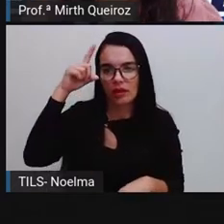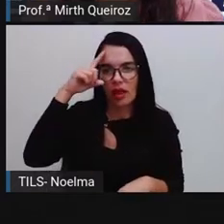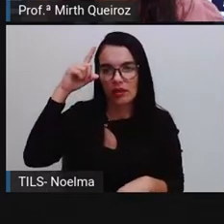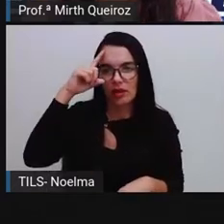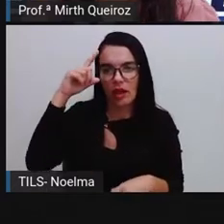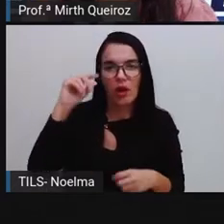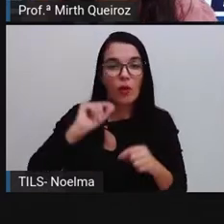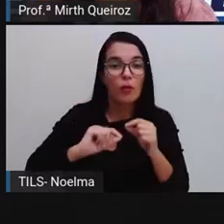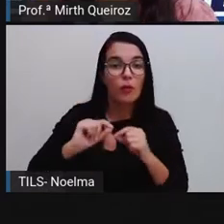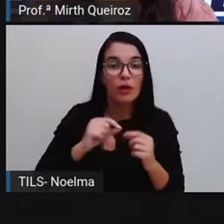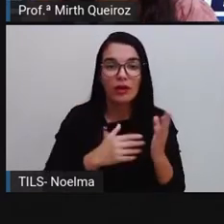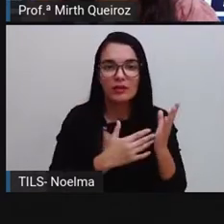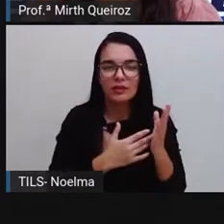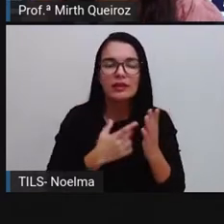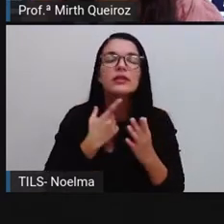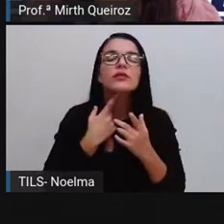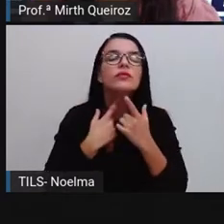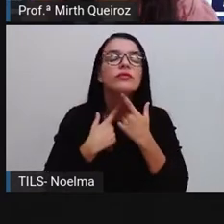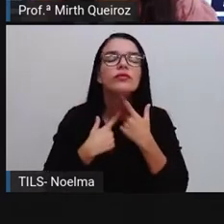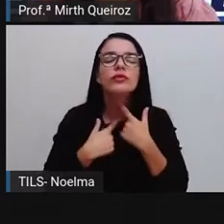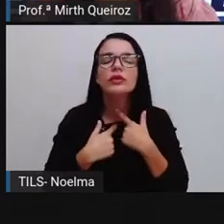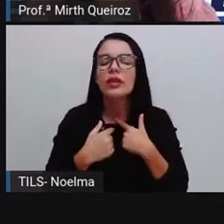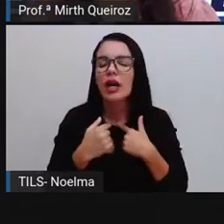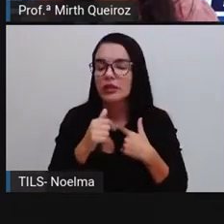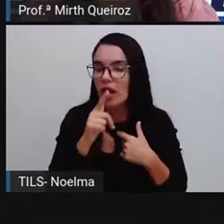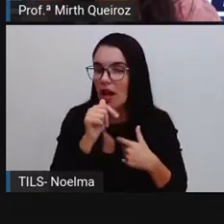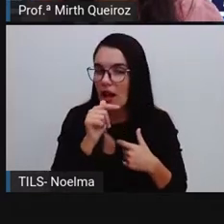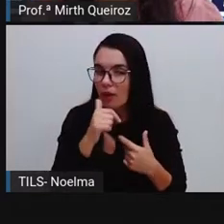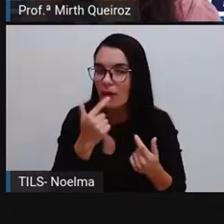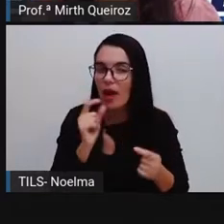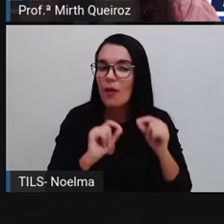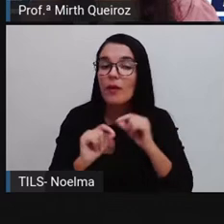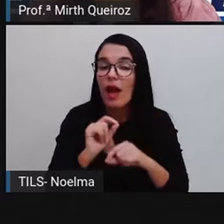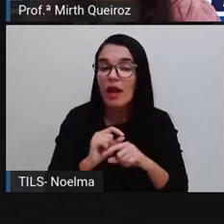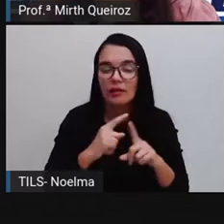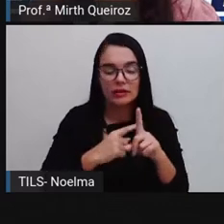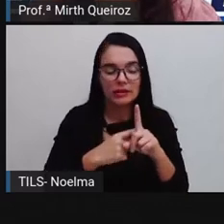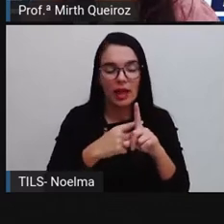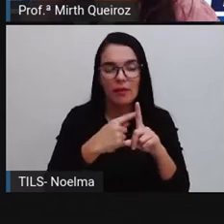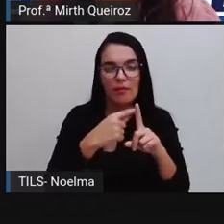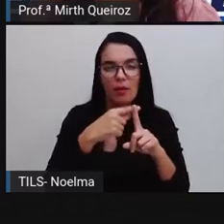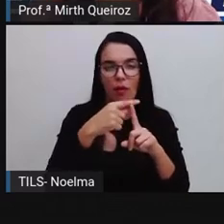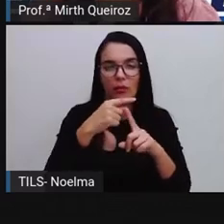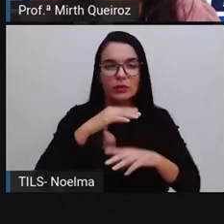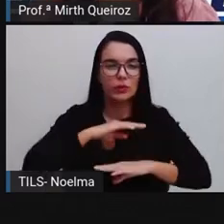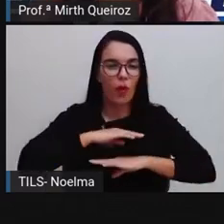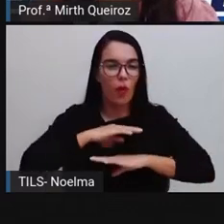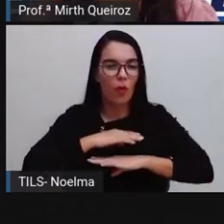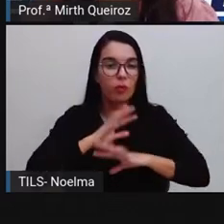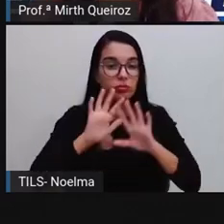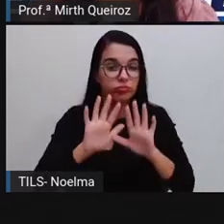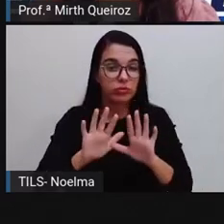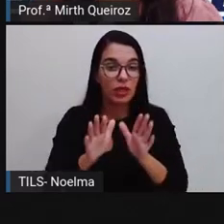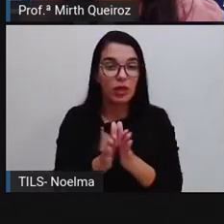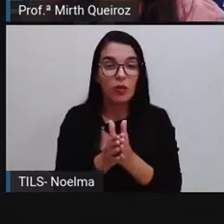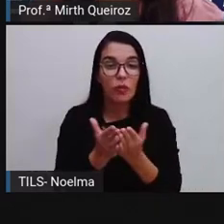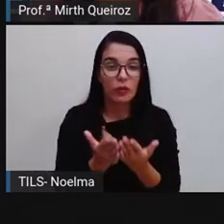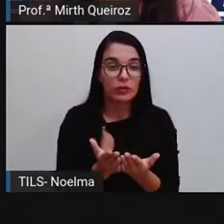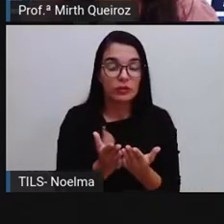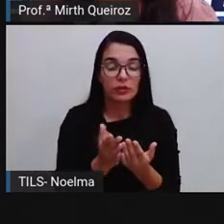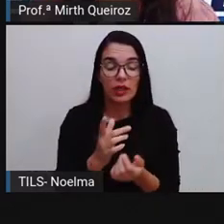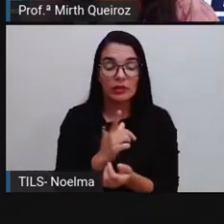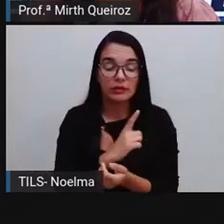diária, a sede, ela vai ser o termômetro de água do nosso corpo. Quando a gente sente sede, significa que